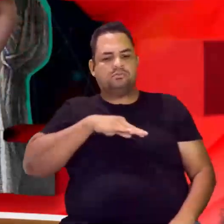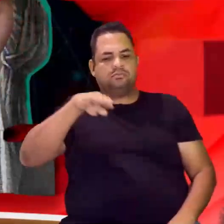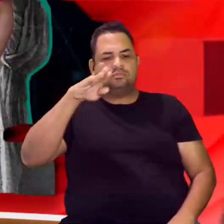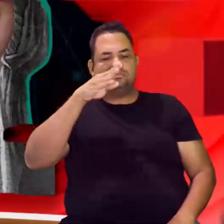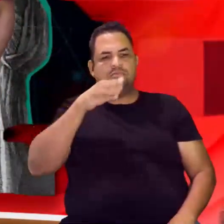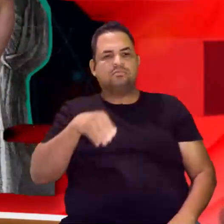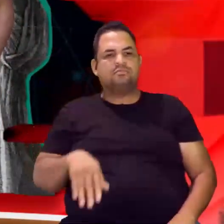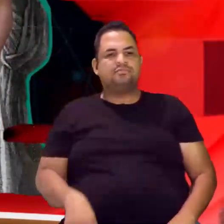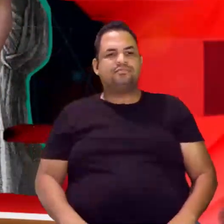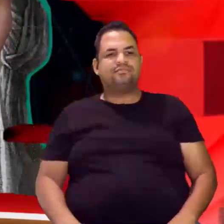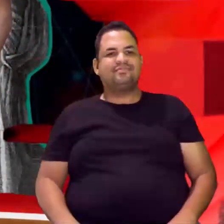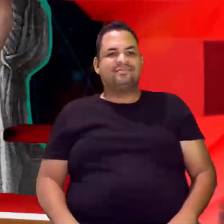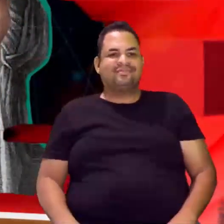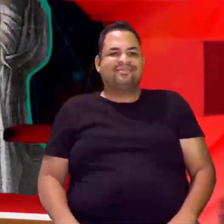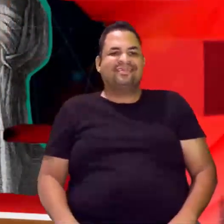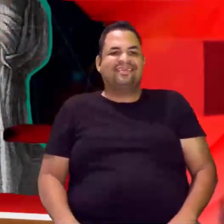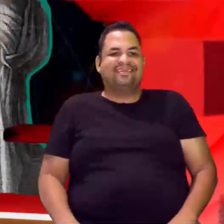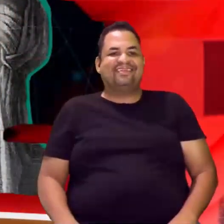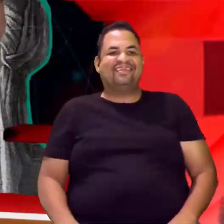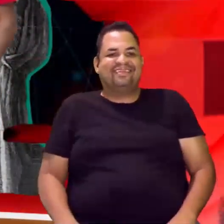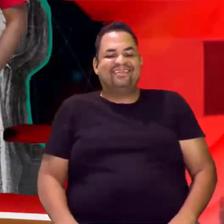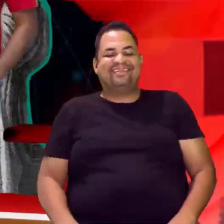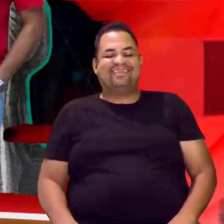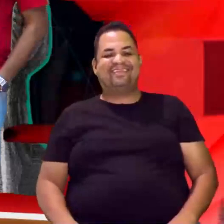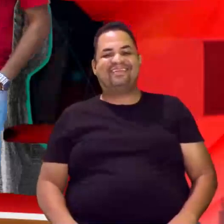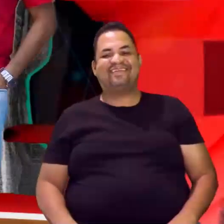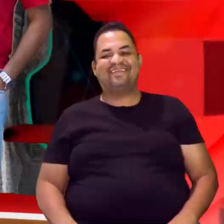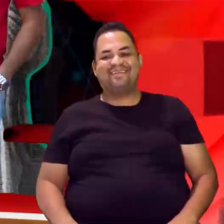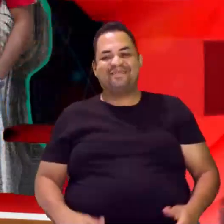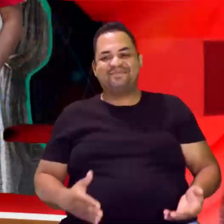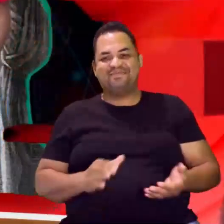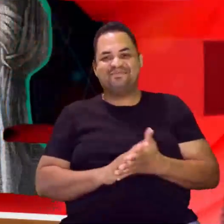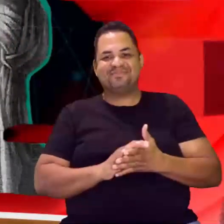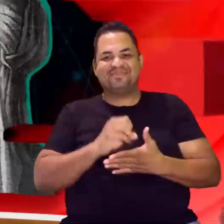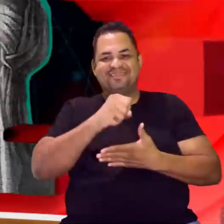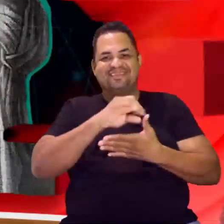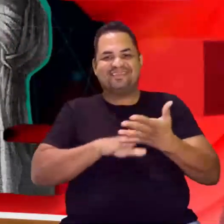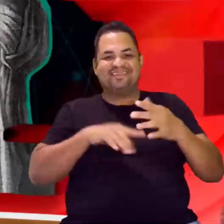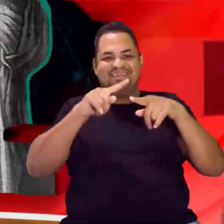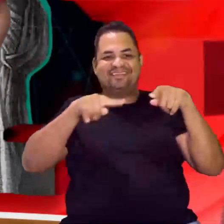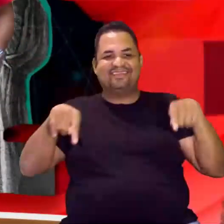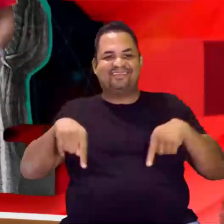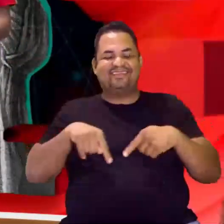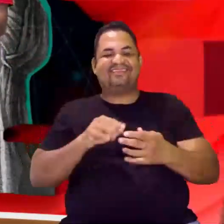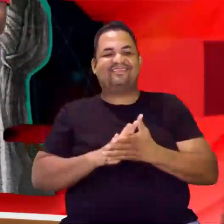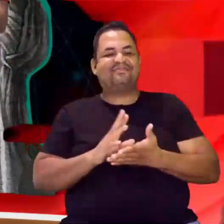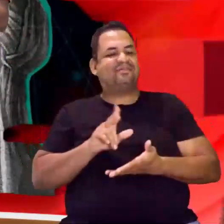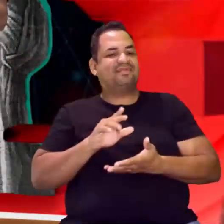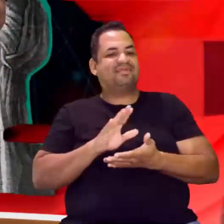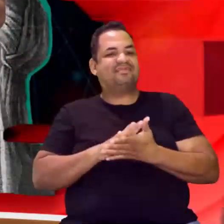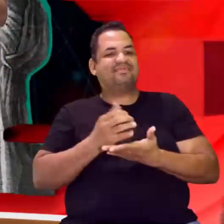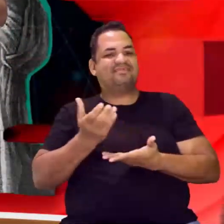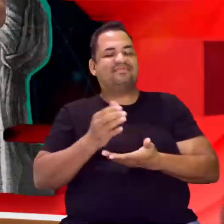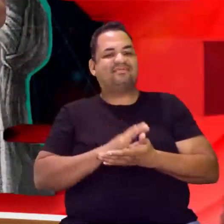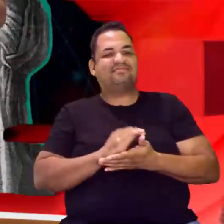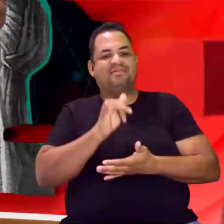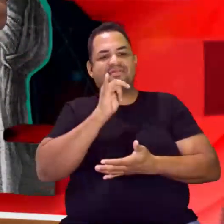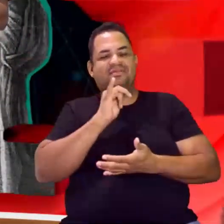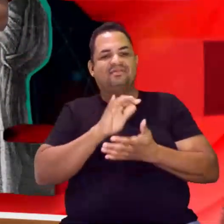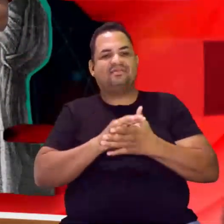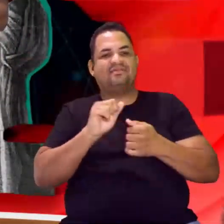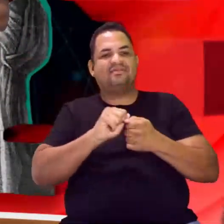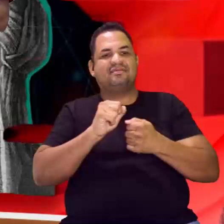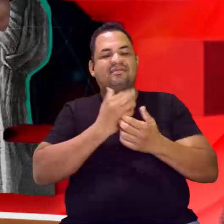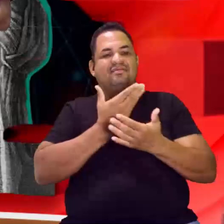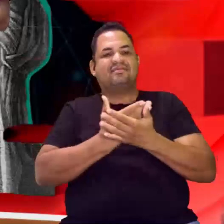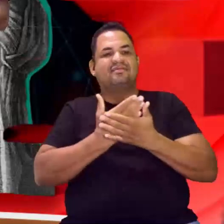aí, né? Olhar para o gráfico deitado. Né? Então, as atividades de sala vêm no mesmo ritmo das atividades e dos exemplos feitos na